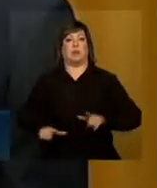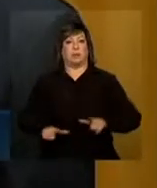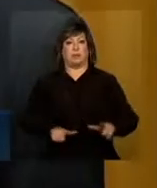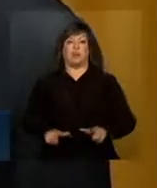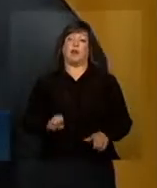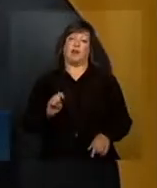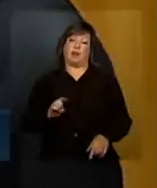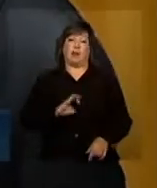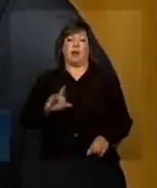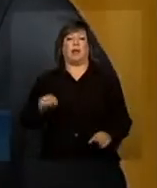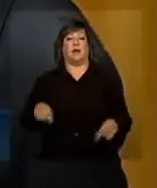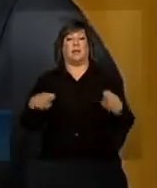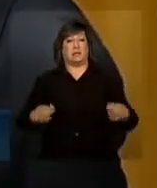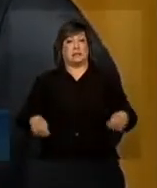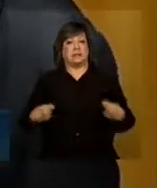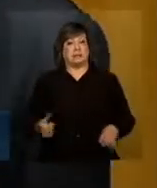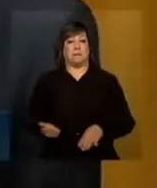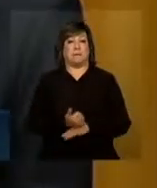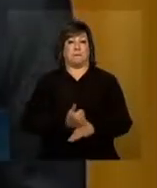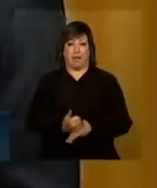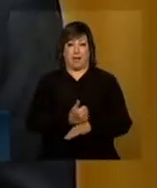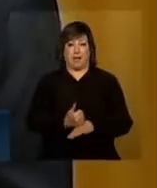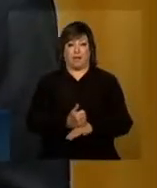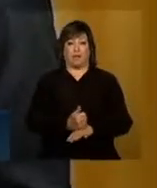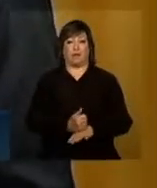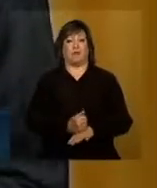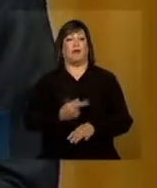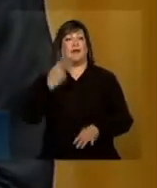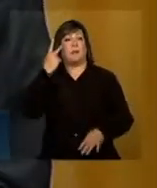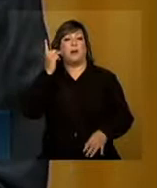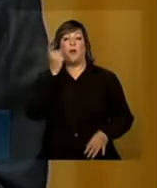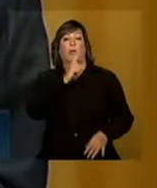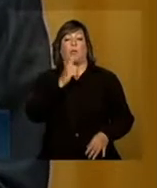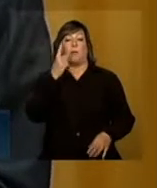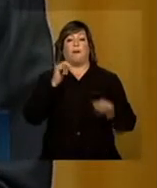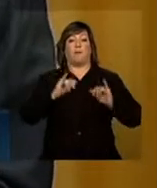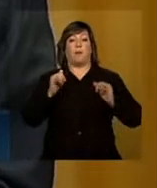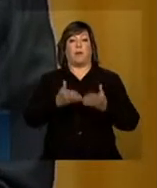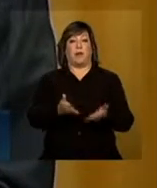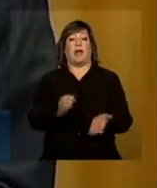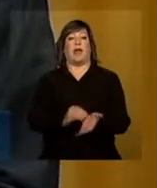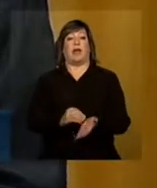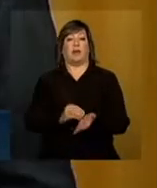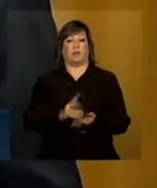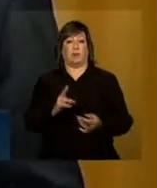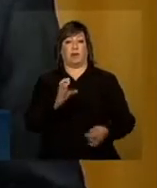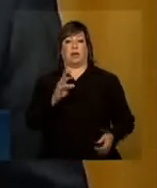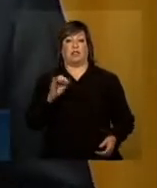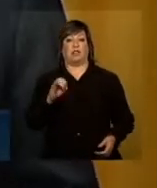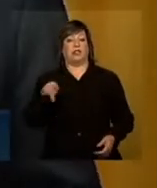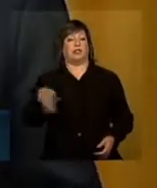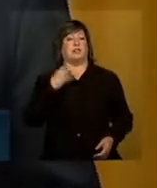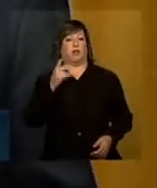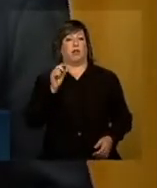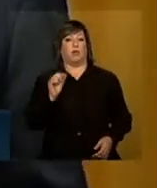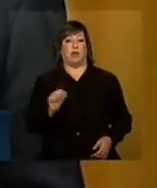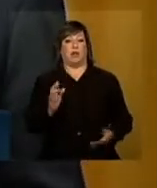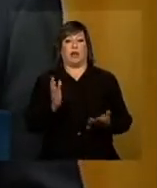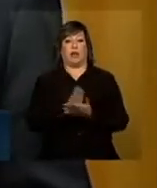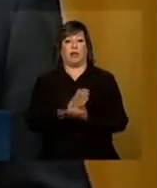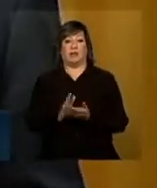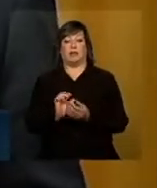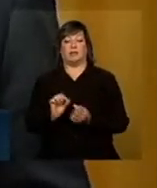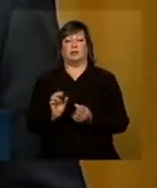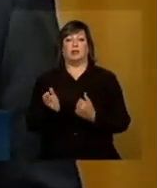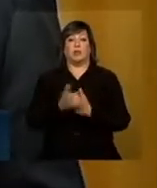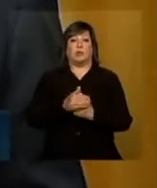isso precisa de uma certa sofisticação para chegar a um dado que ainda, como a Cristina disse, esconde